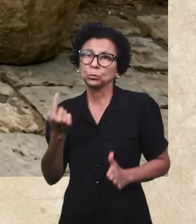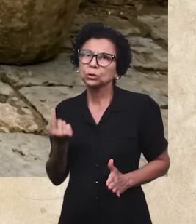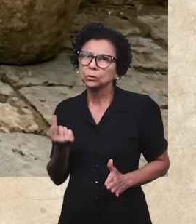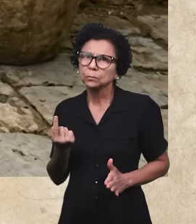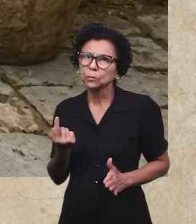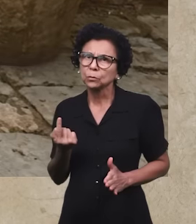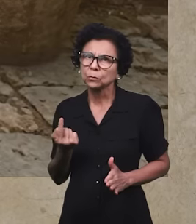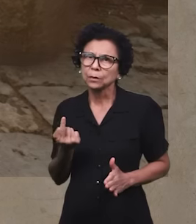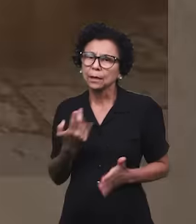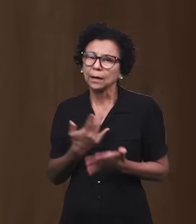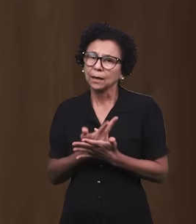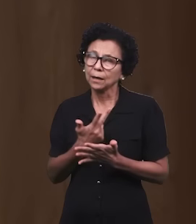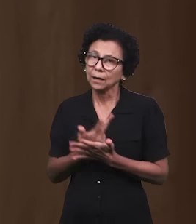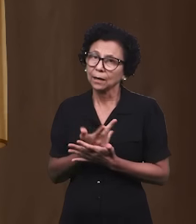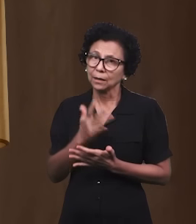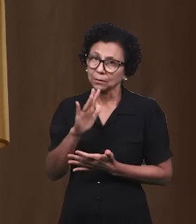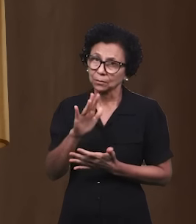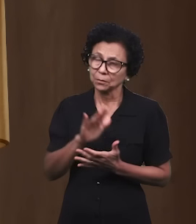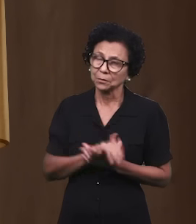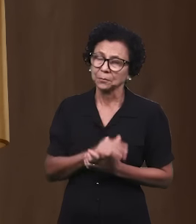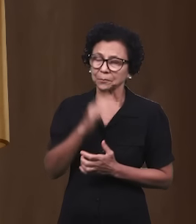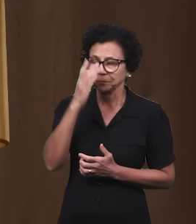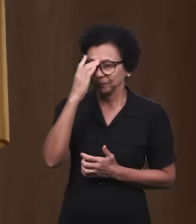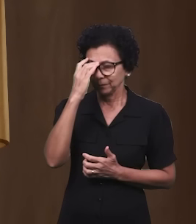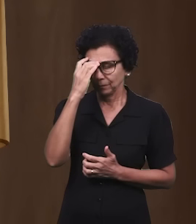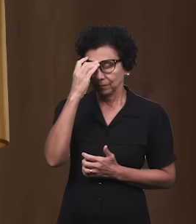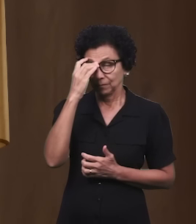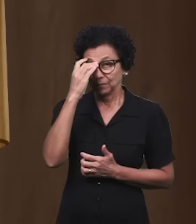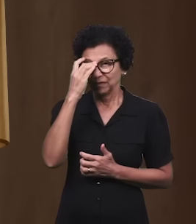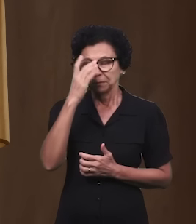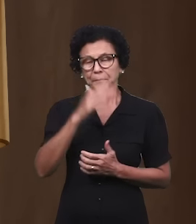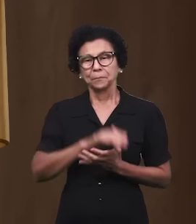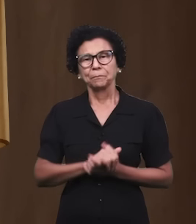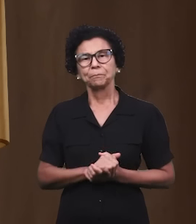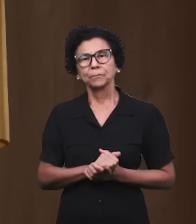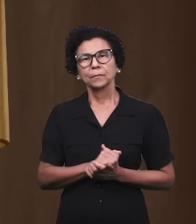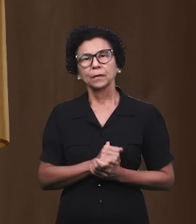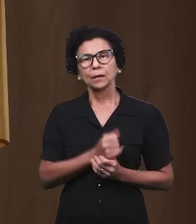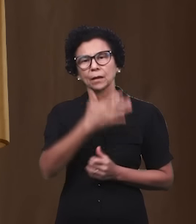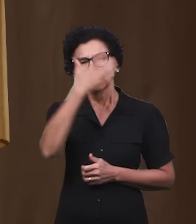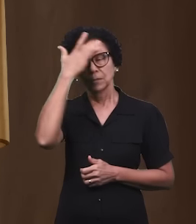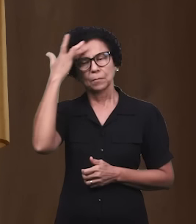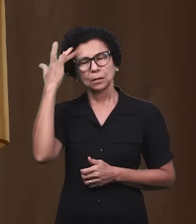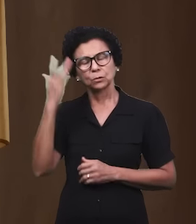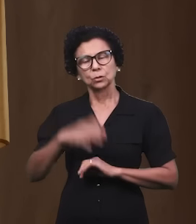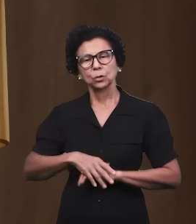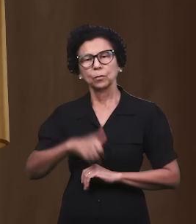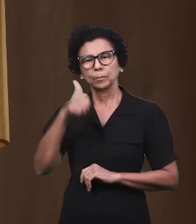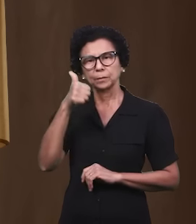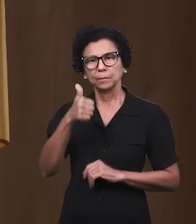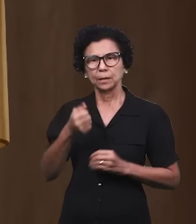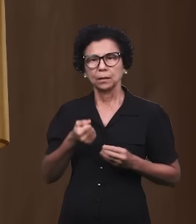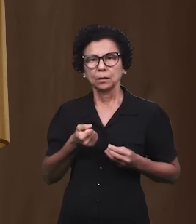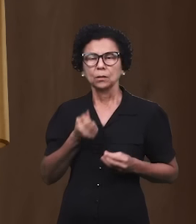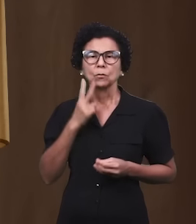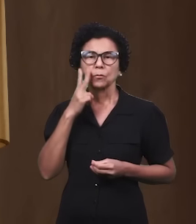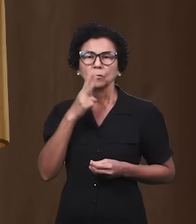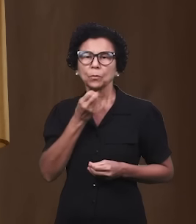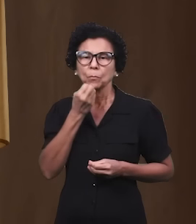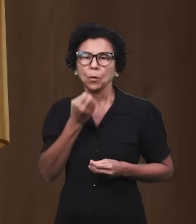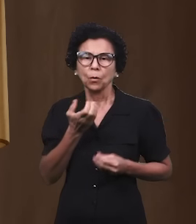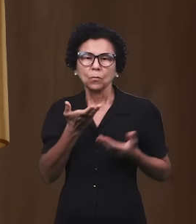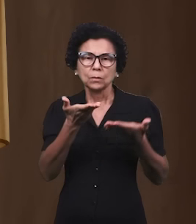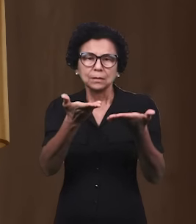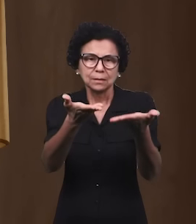porque a palavra diz assim, ó, e disse-lhe, todo homem põe primeiro o vinho bom, e quando já